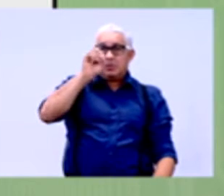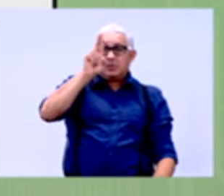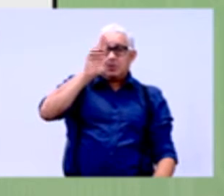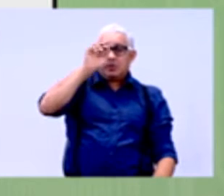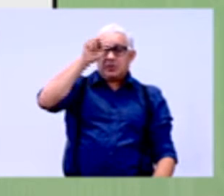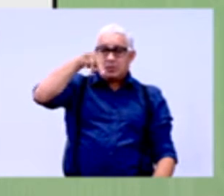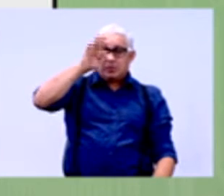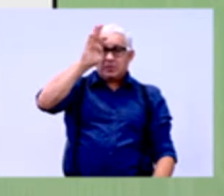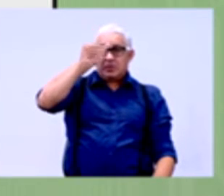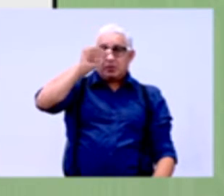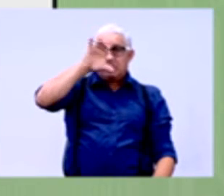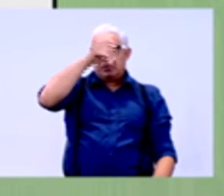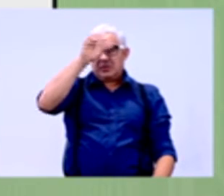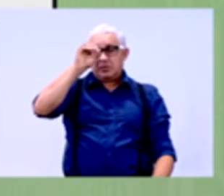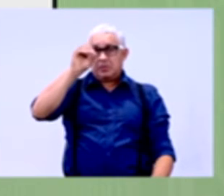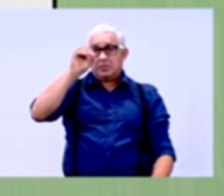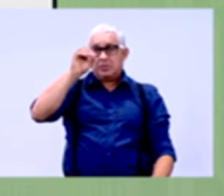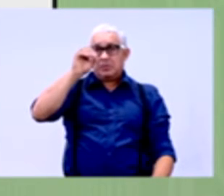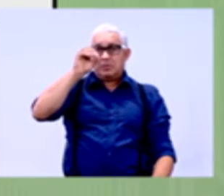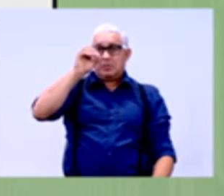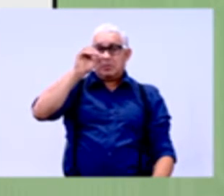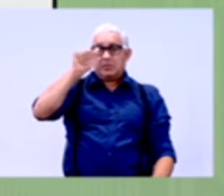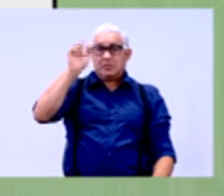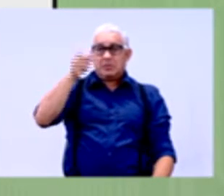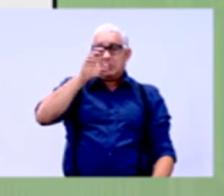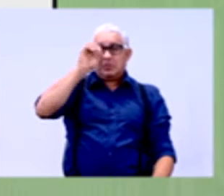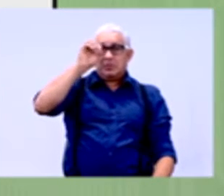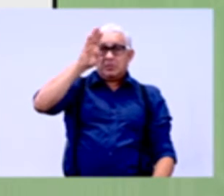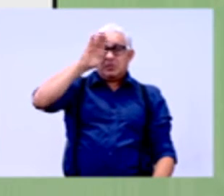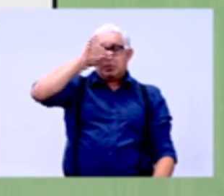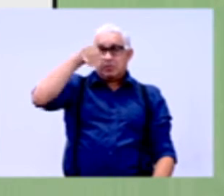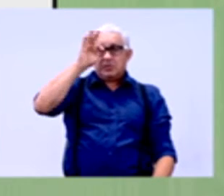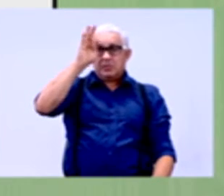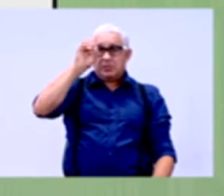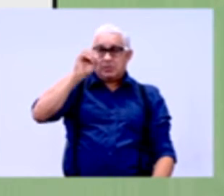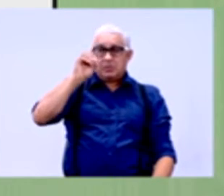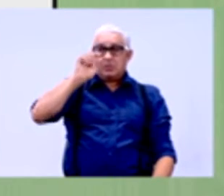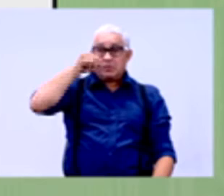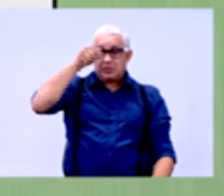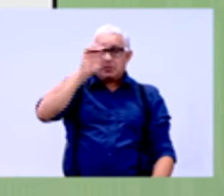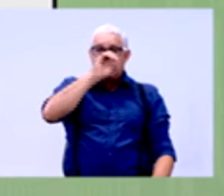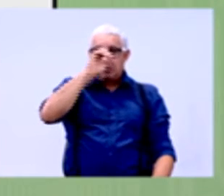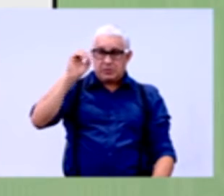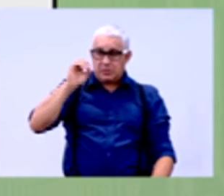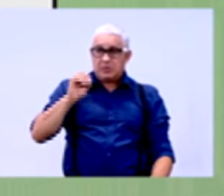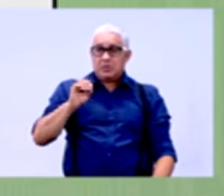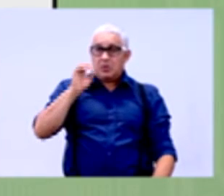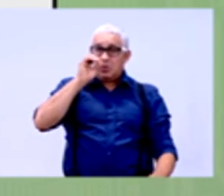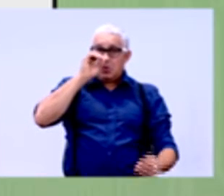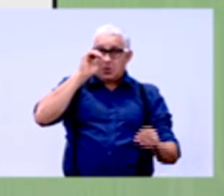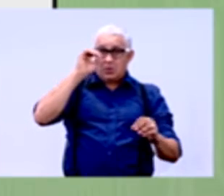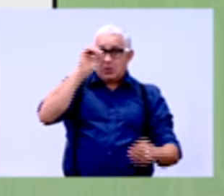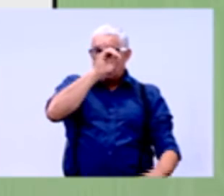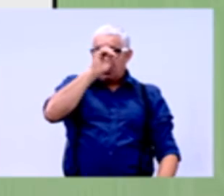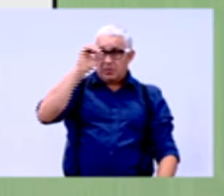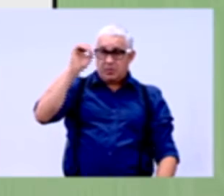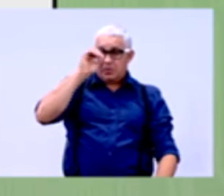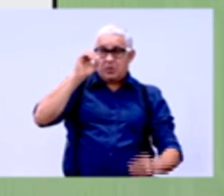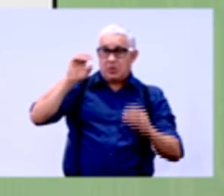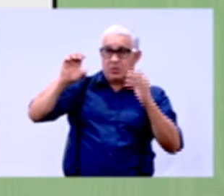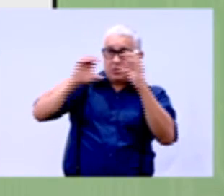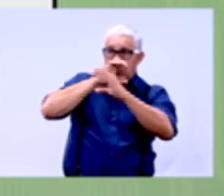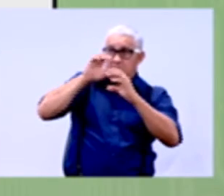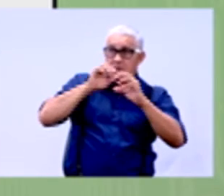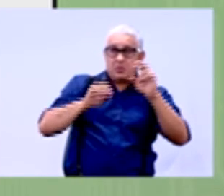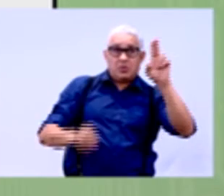representada exatamente por isso. Ou seja, um objeto, ele se comunica, aqui no caso nós temos com o objeto